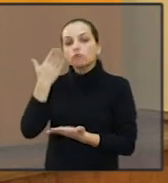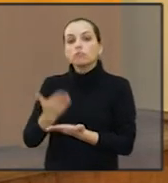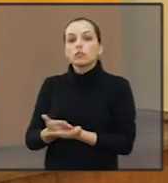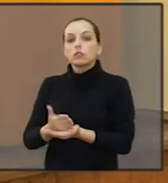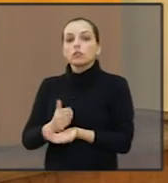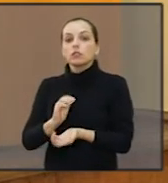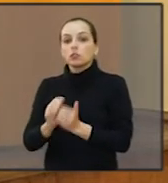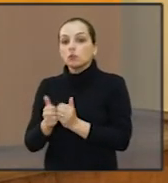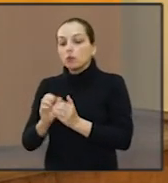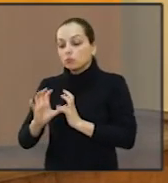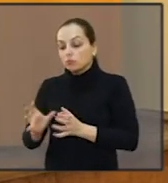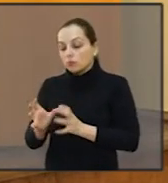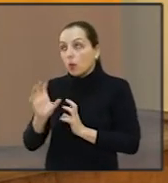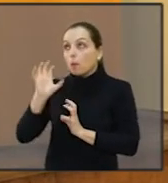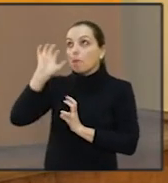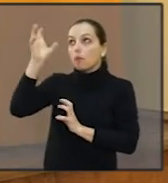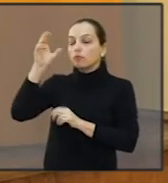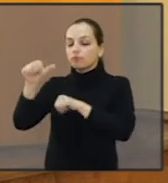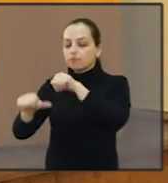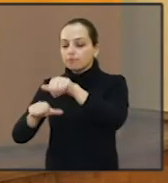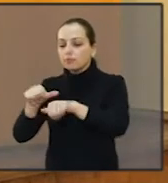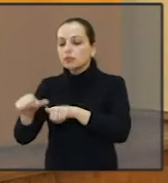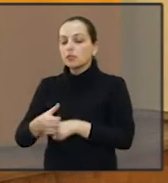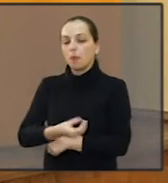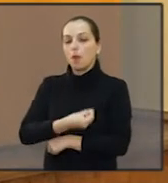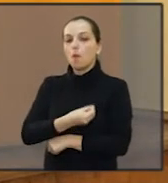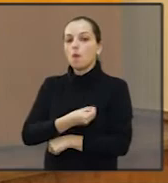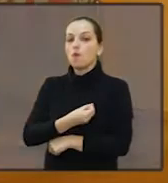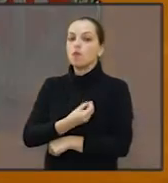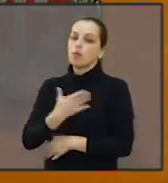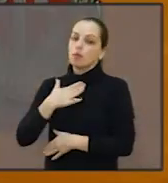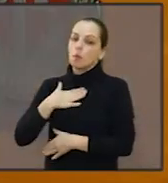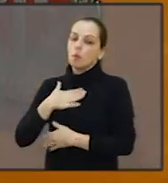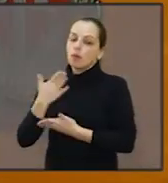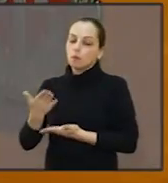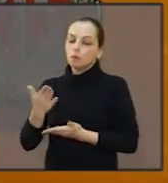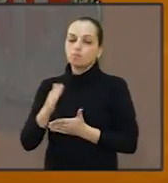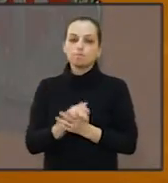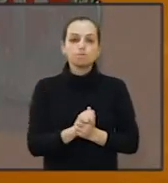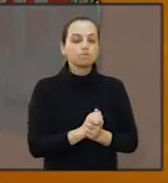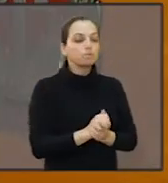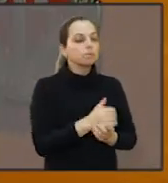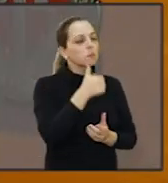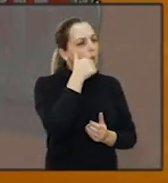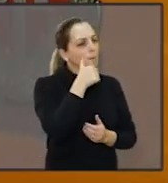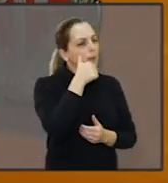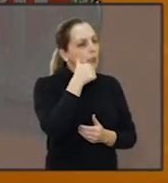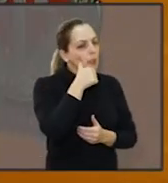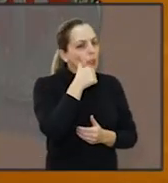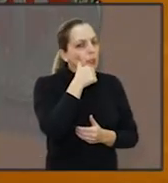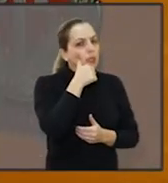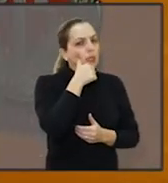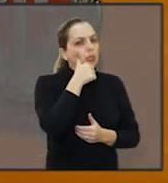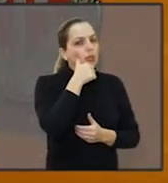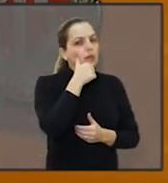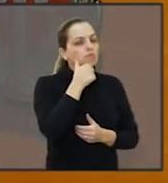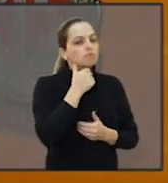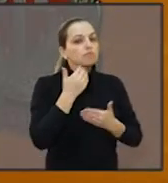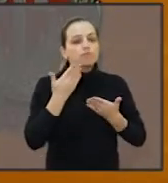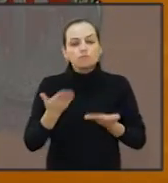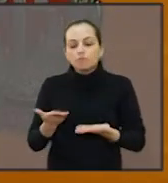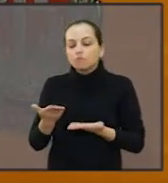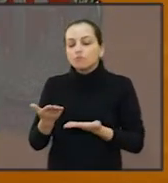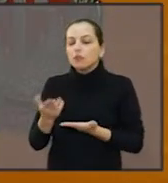acredito realmente que o basquete transforma vidas. E eu também acredito. Como transformou a minha, né? Aquela menininha lá